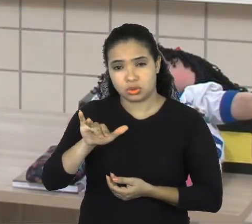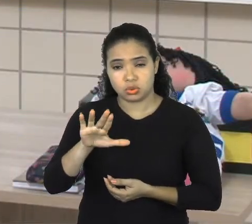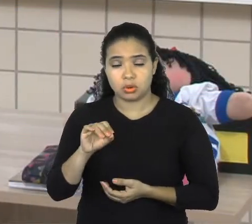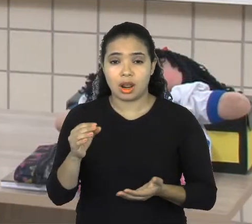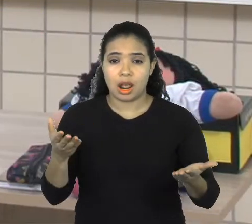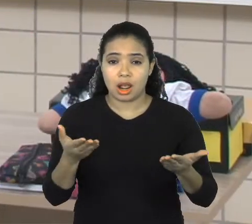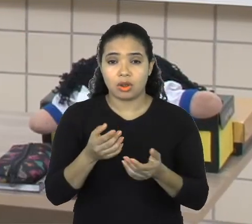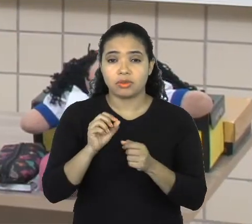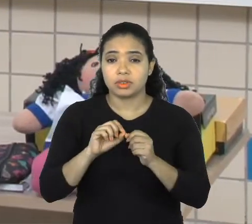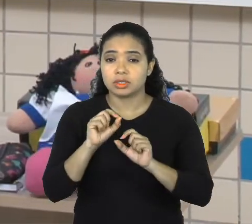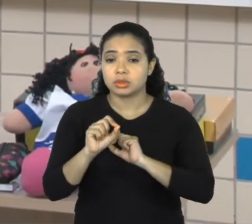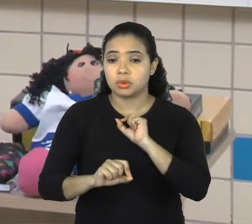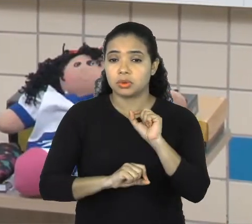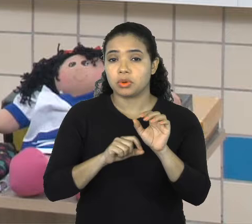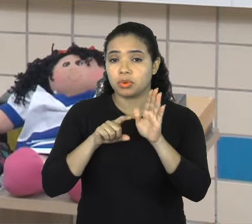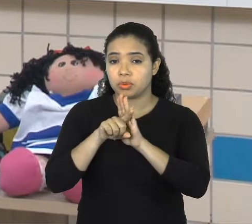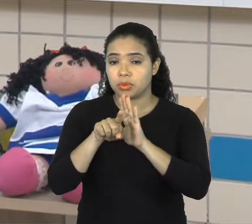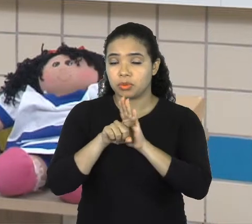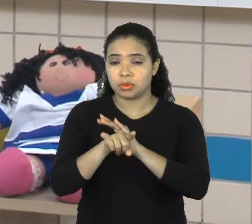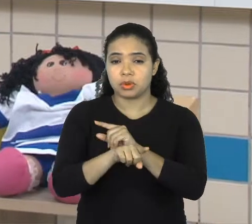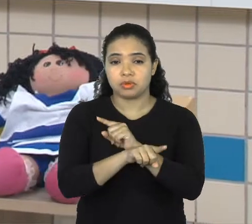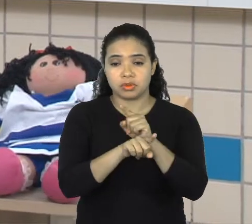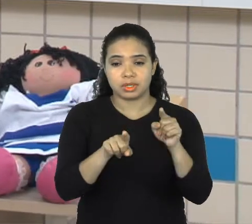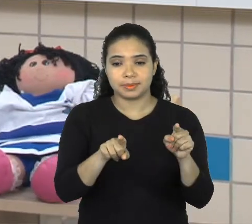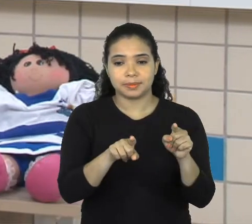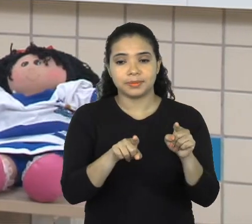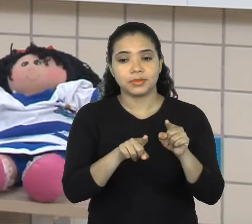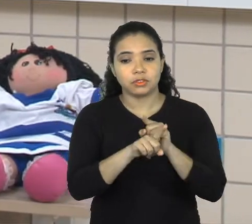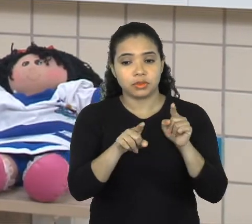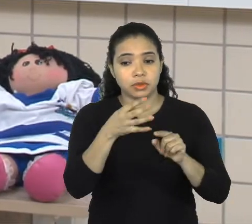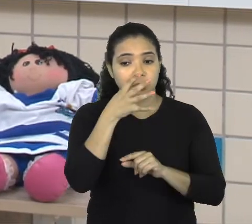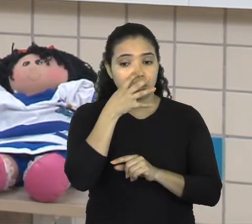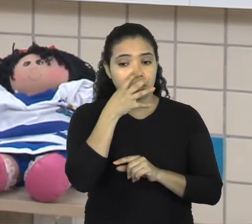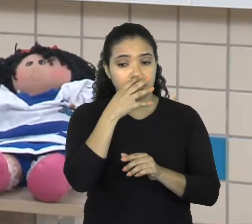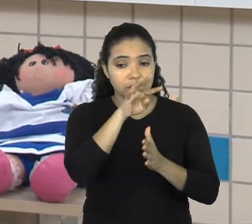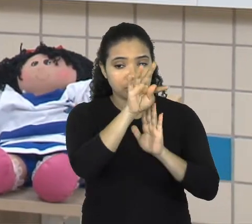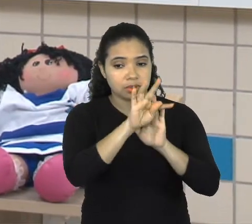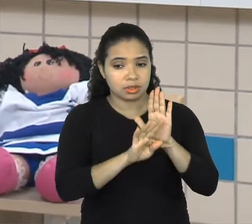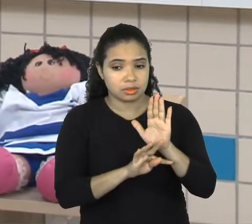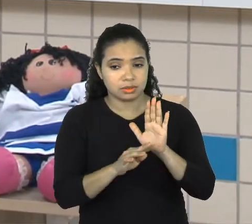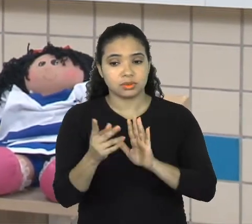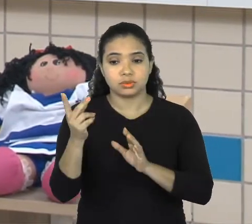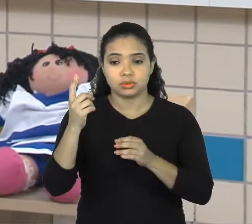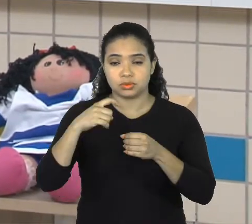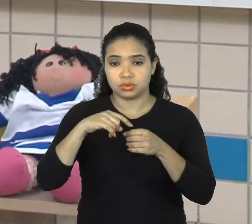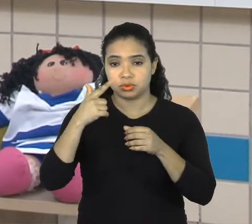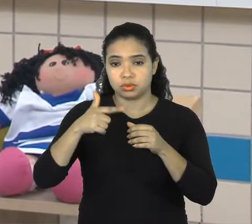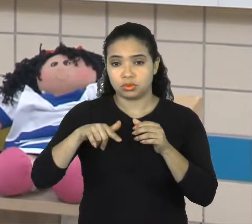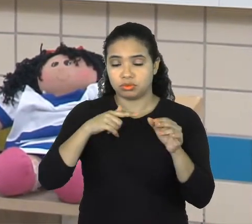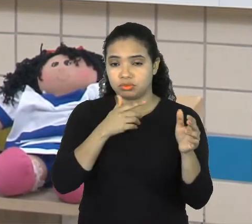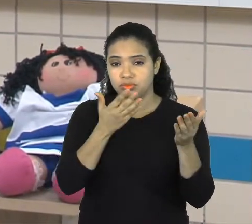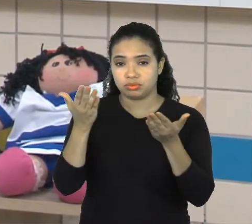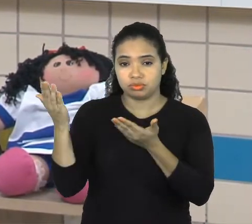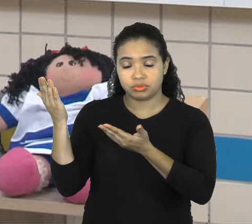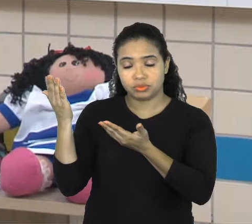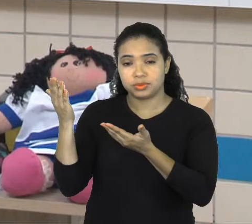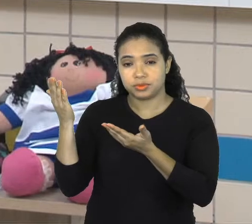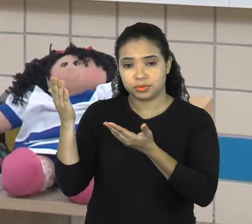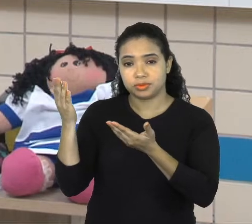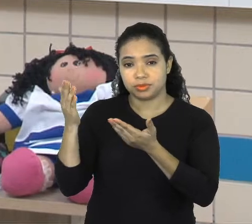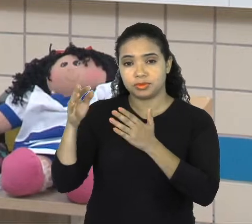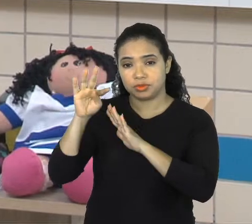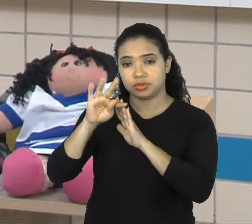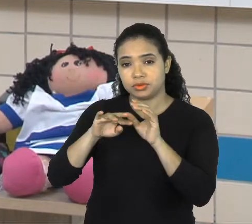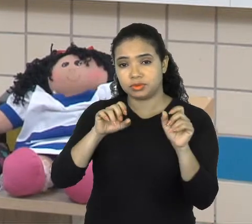vamos fazer, crianças? Eu vou fazer perguntas, vocês vão observar o texto vai estar de volta na tela para a gente brincar com